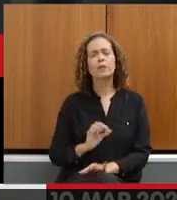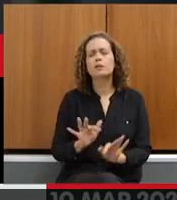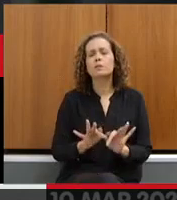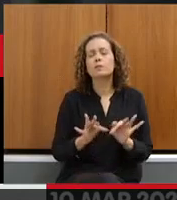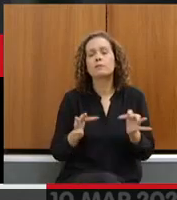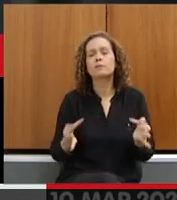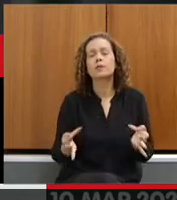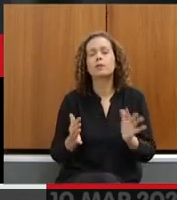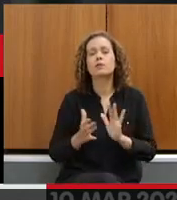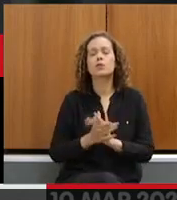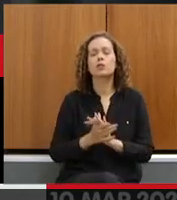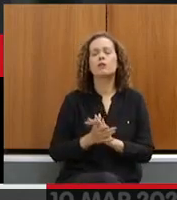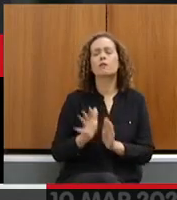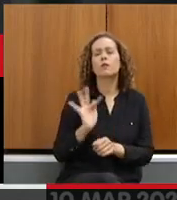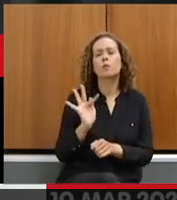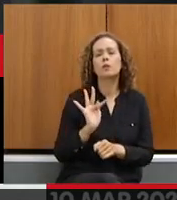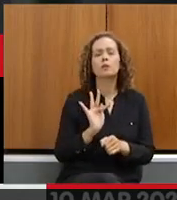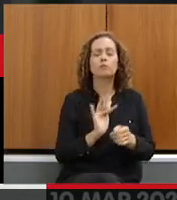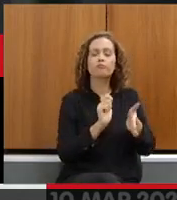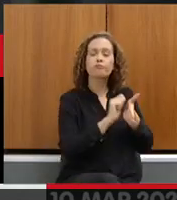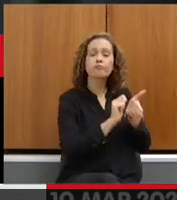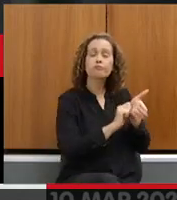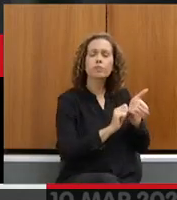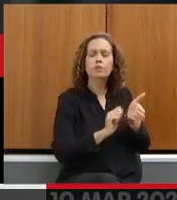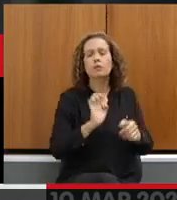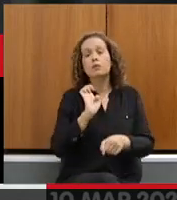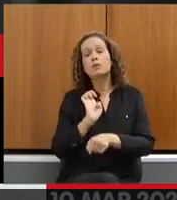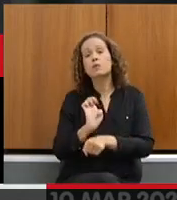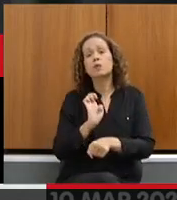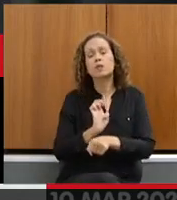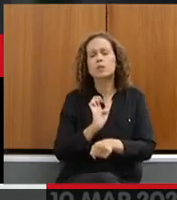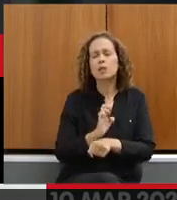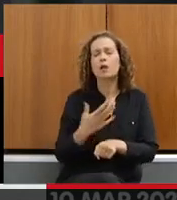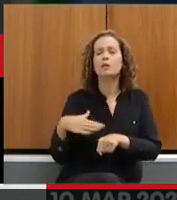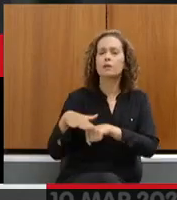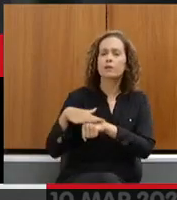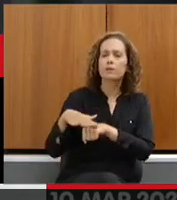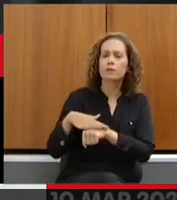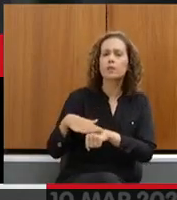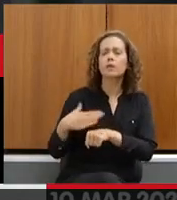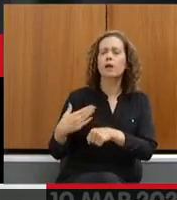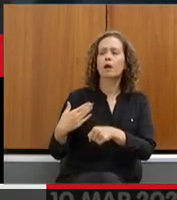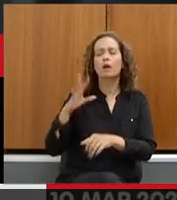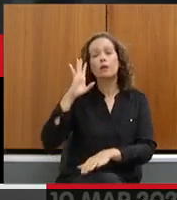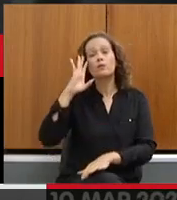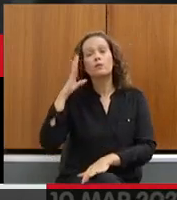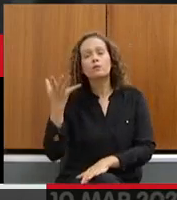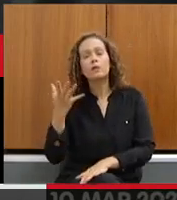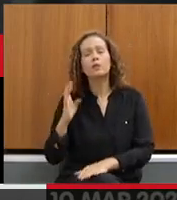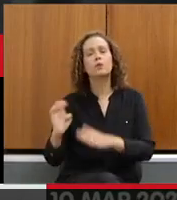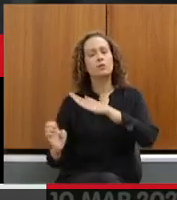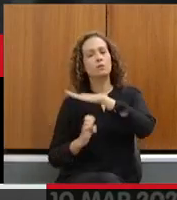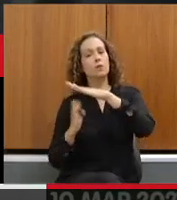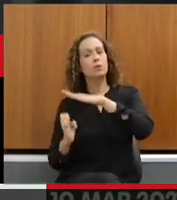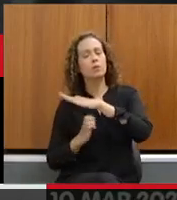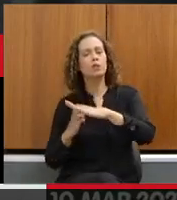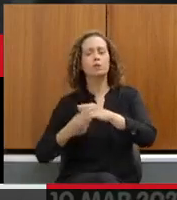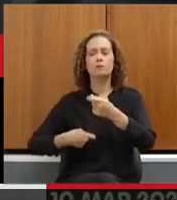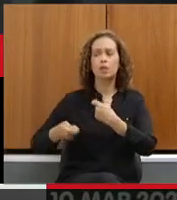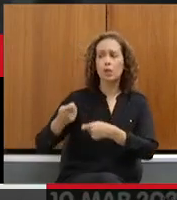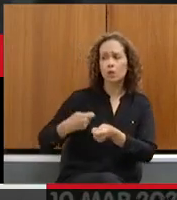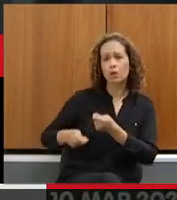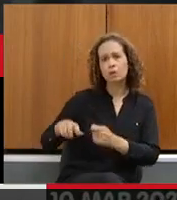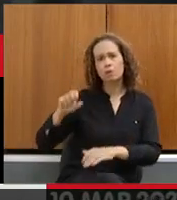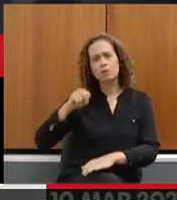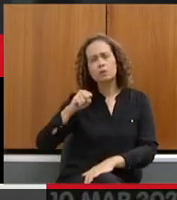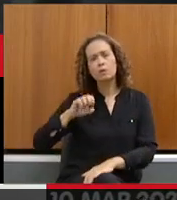formalização em que o estado irá conversar com uma empresa sobre a possibilidade de se viabilizar o negócio ou não